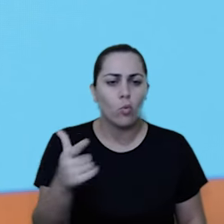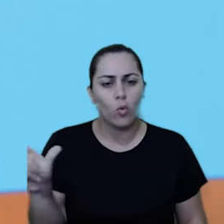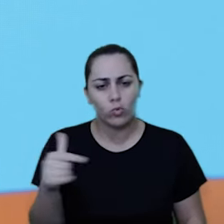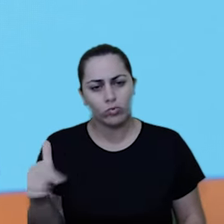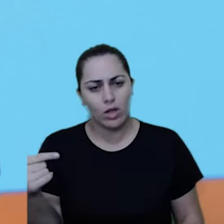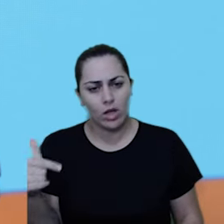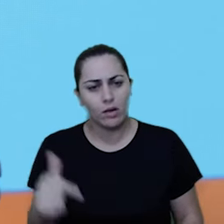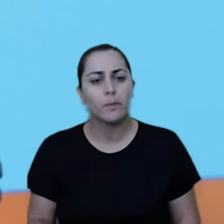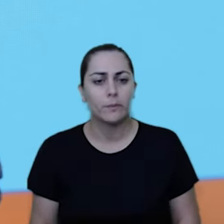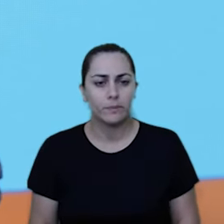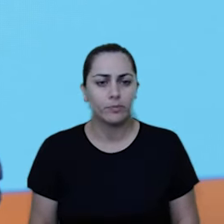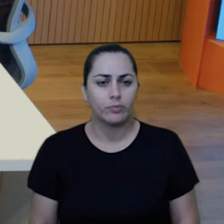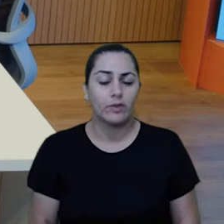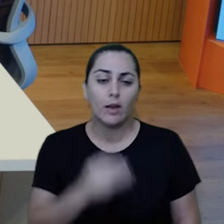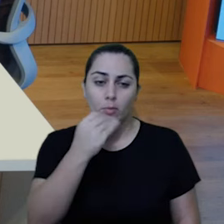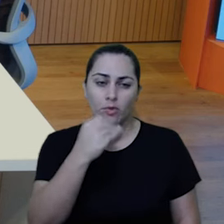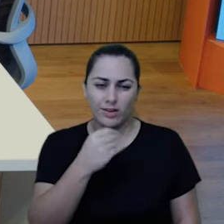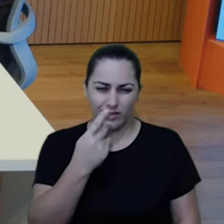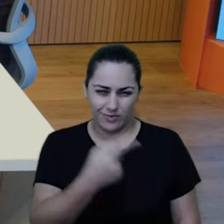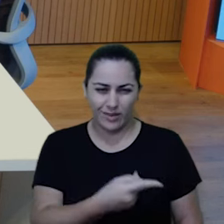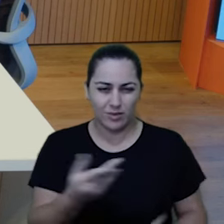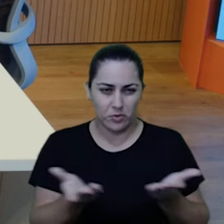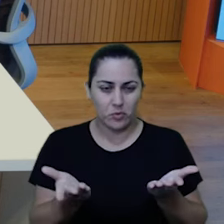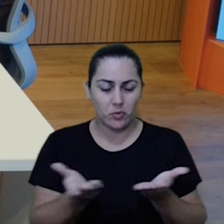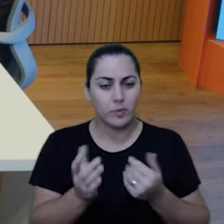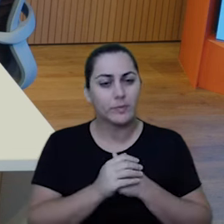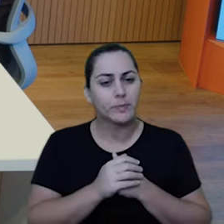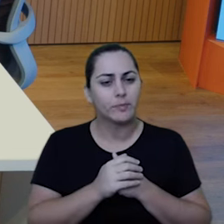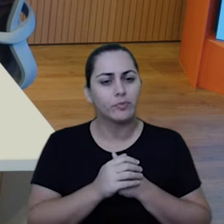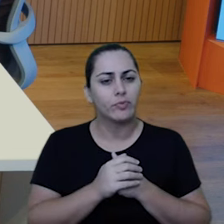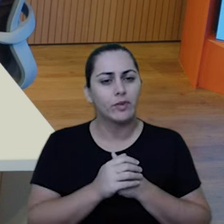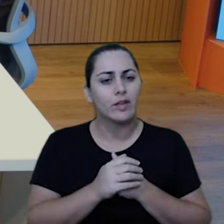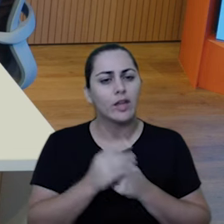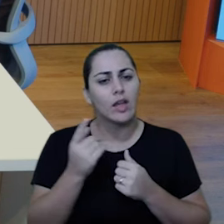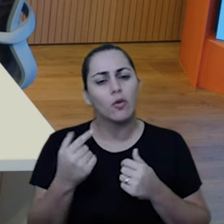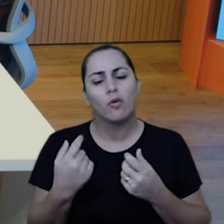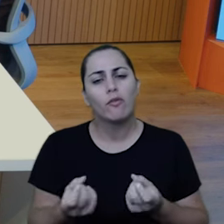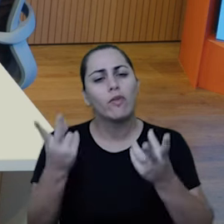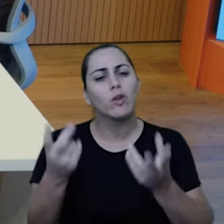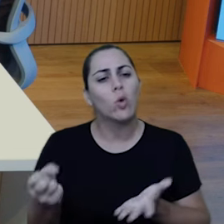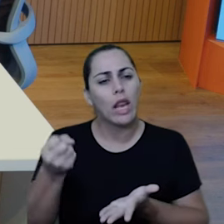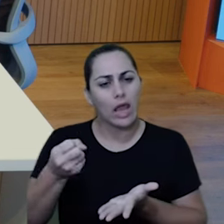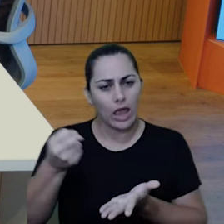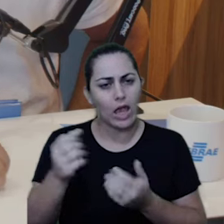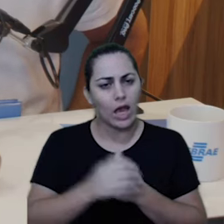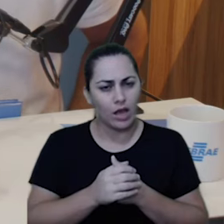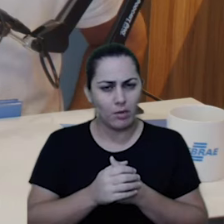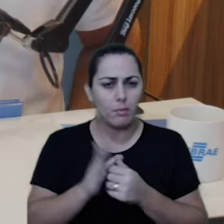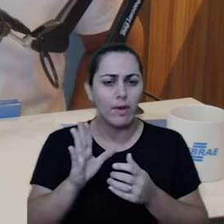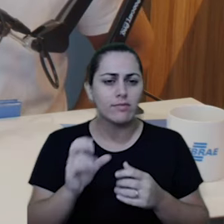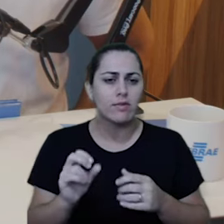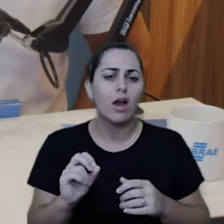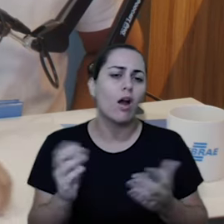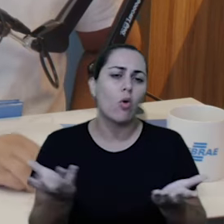400 por exemplo uma puxando o gancho da Graciele que ela nós eu faço eu vendo as canecas mas eu vendo as canecas e de repente